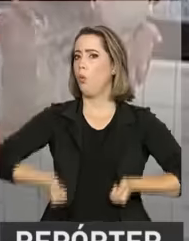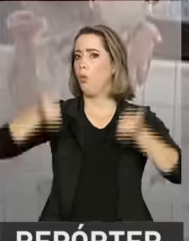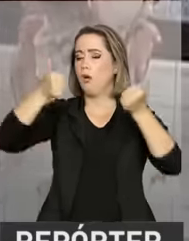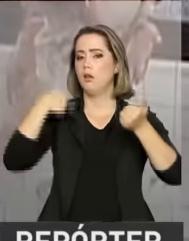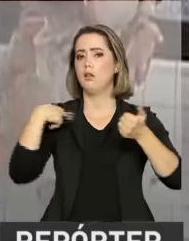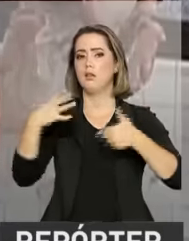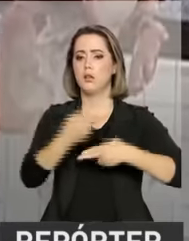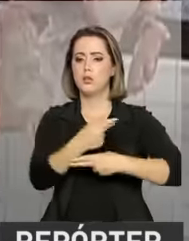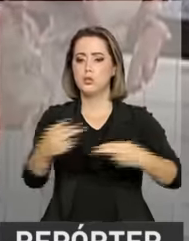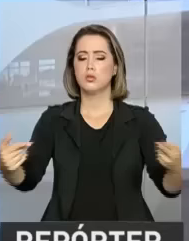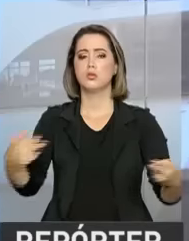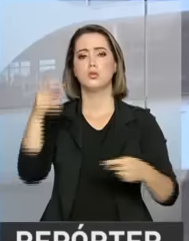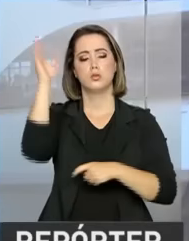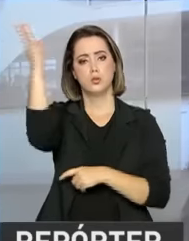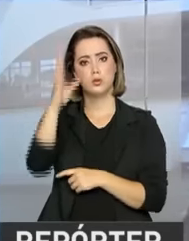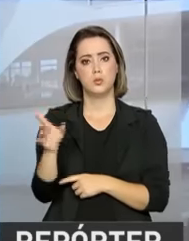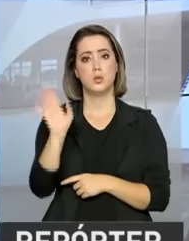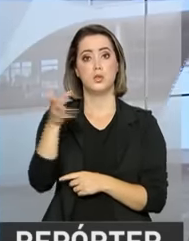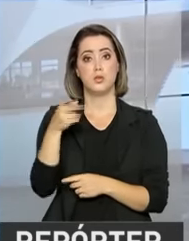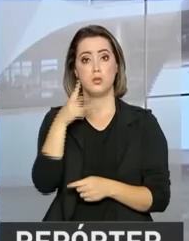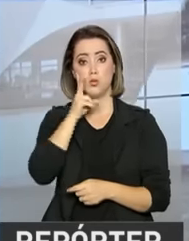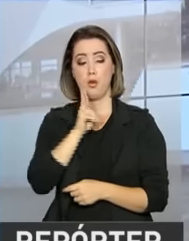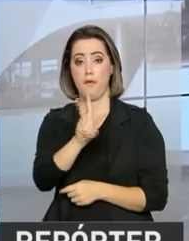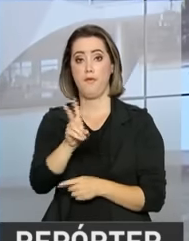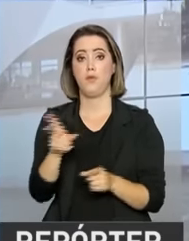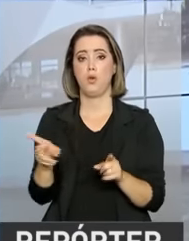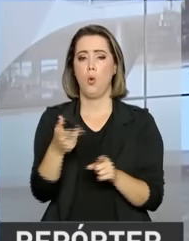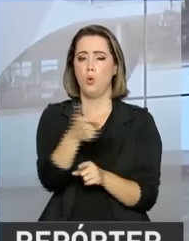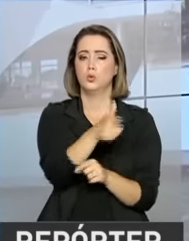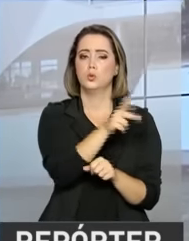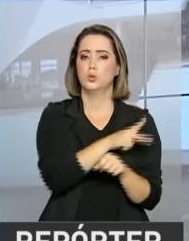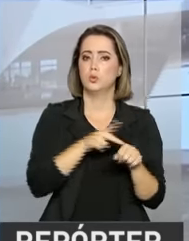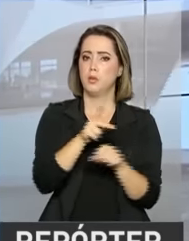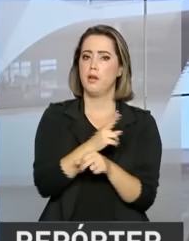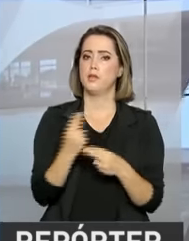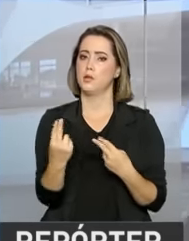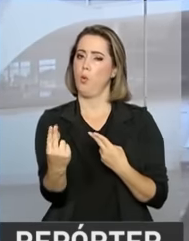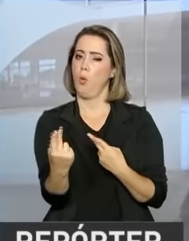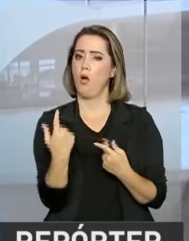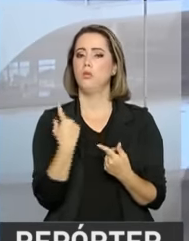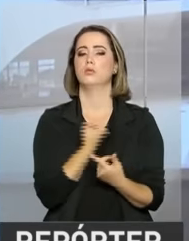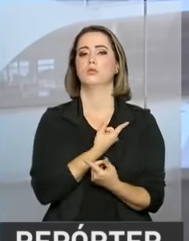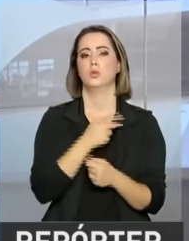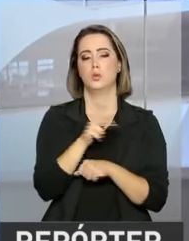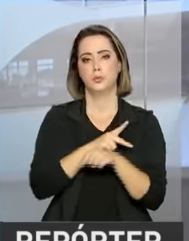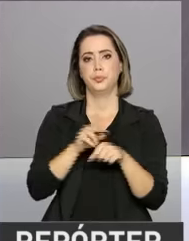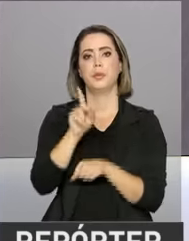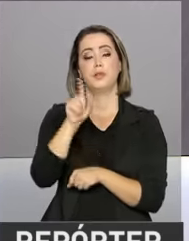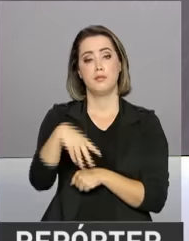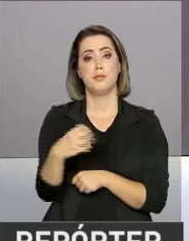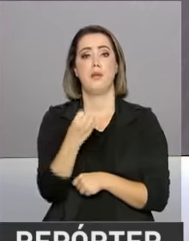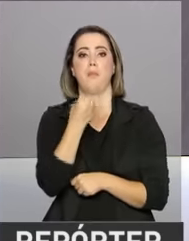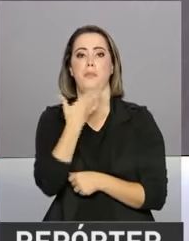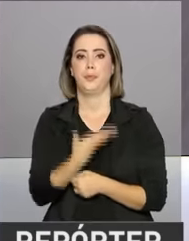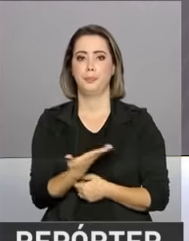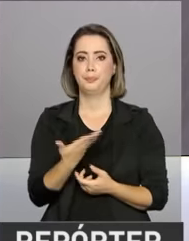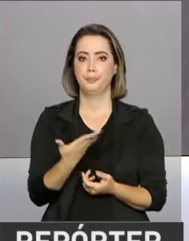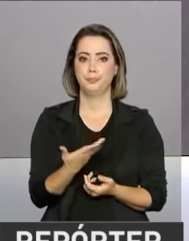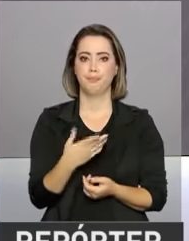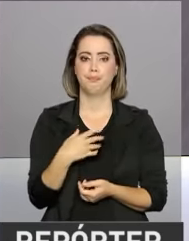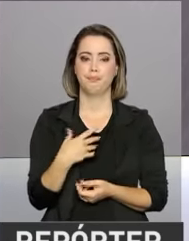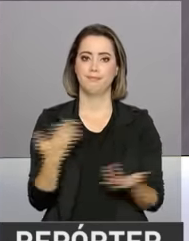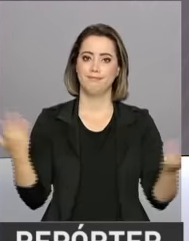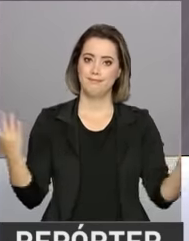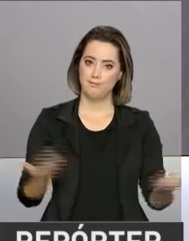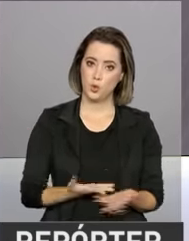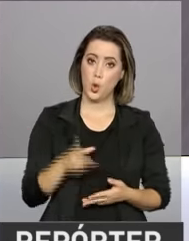foi auditado por vários países que também atestaram a qualidade do nosso produto Hoje é